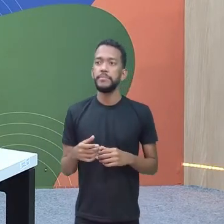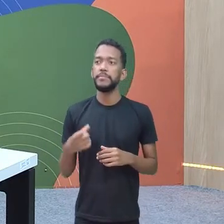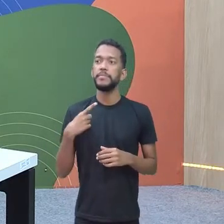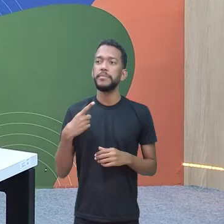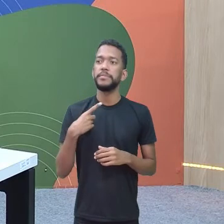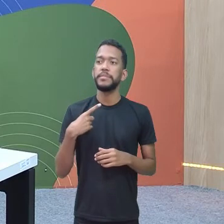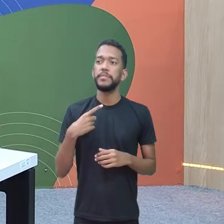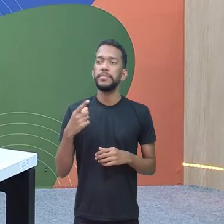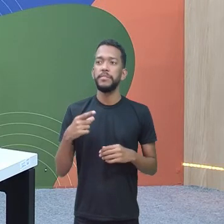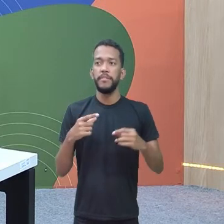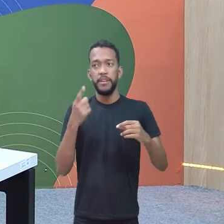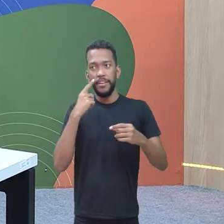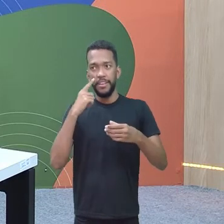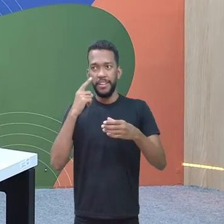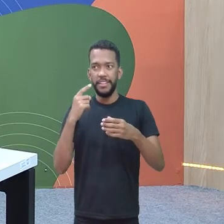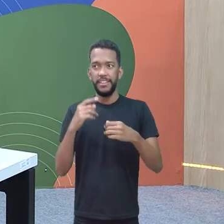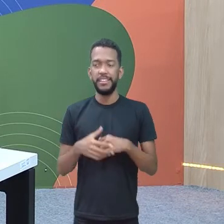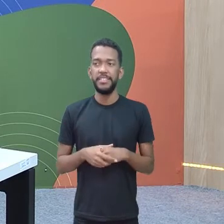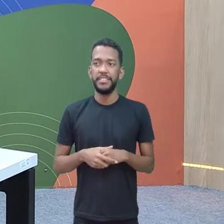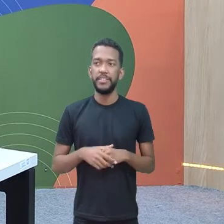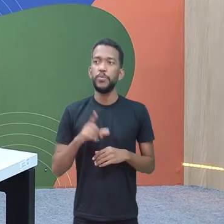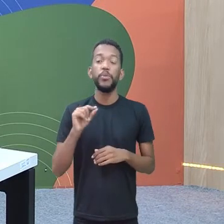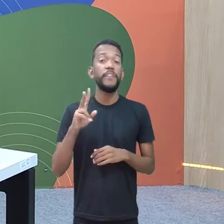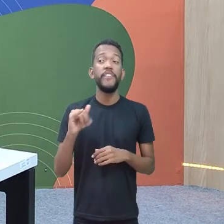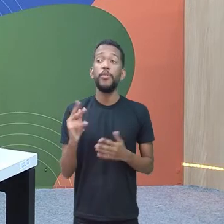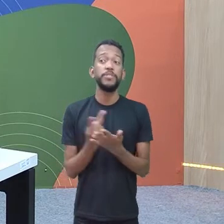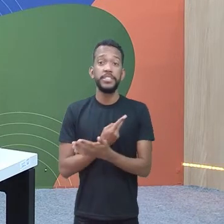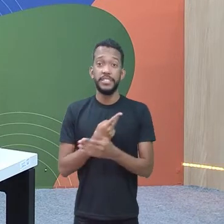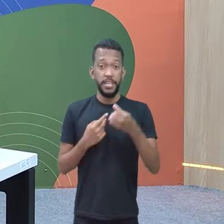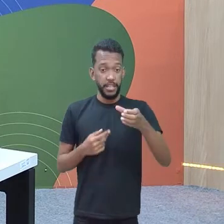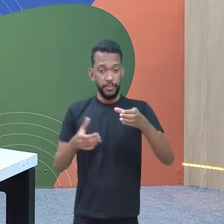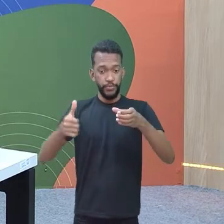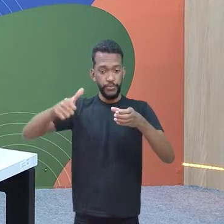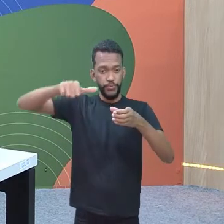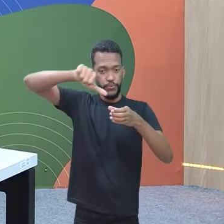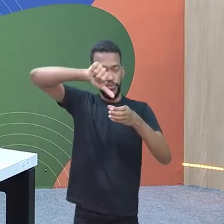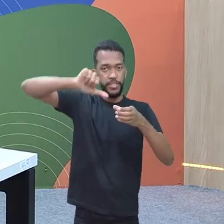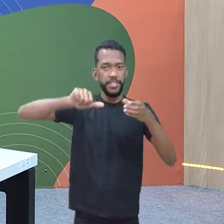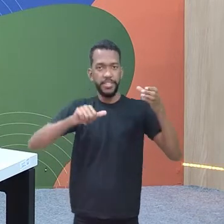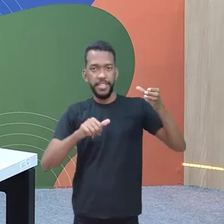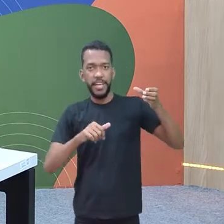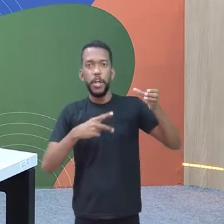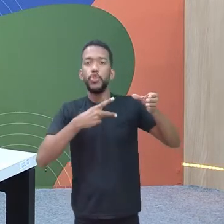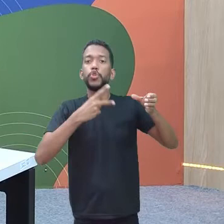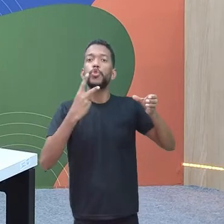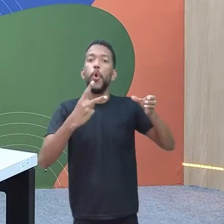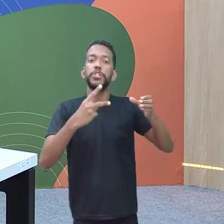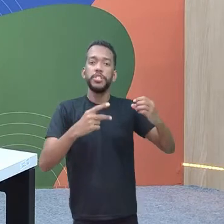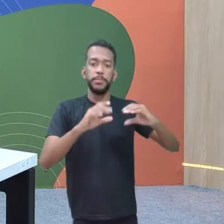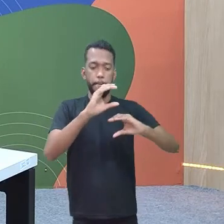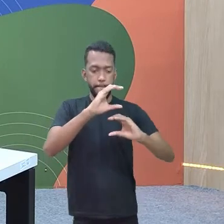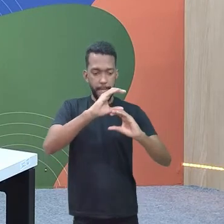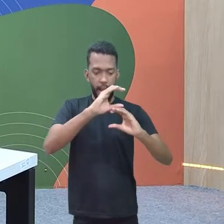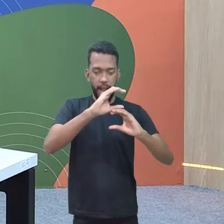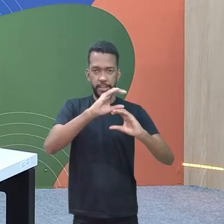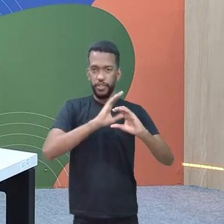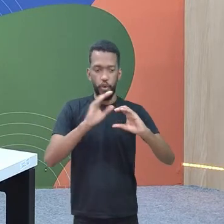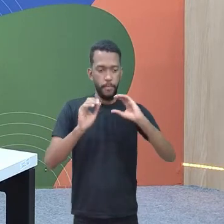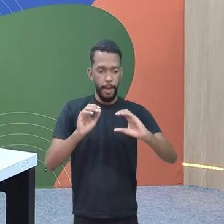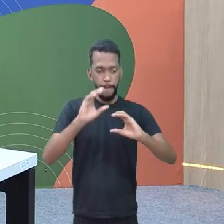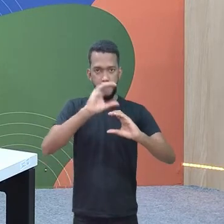nessa terra preta, olha o que é que vai acontecer. Eu tenho uma bifásica, 2